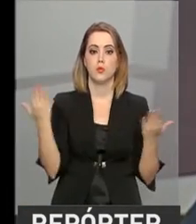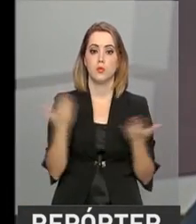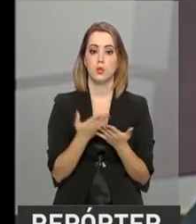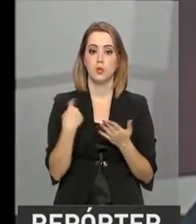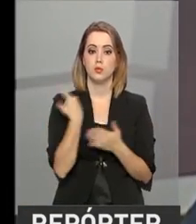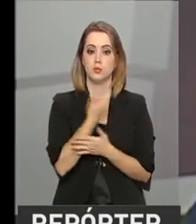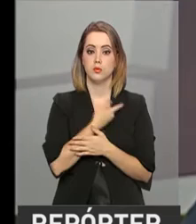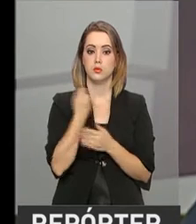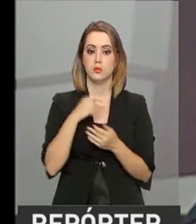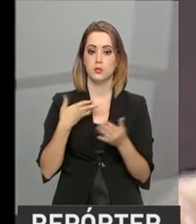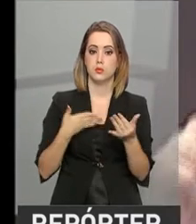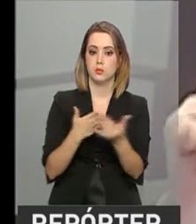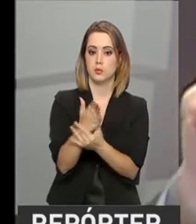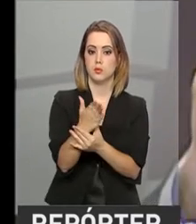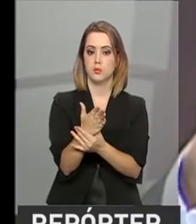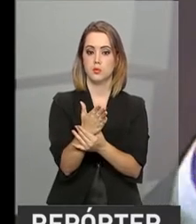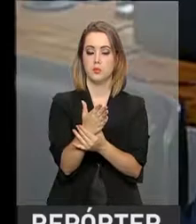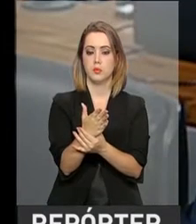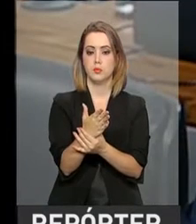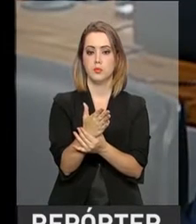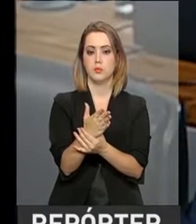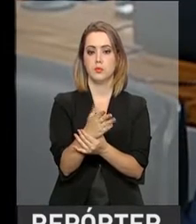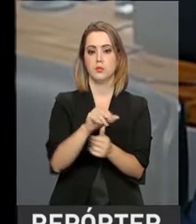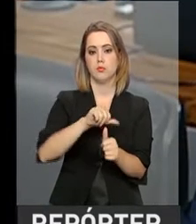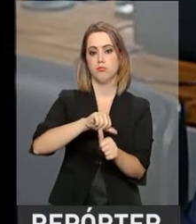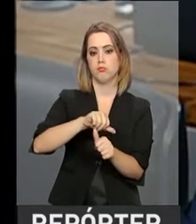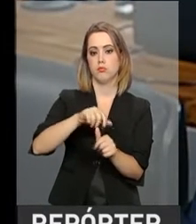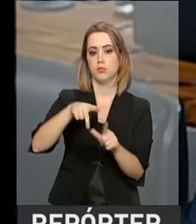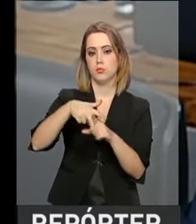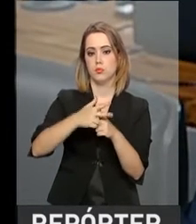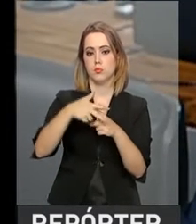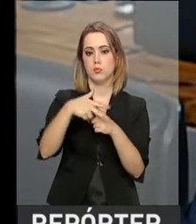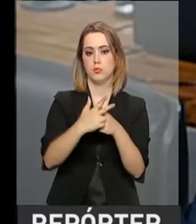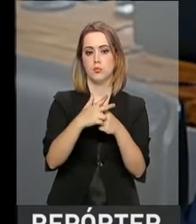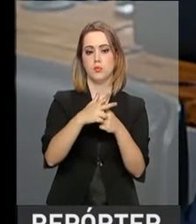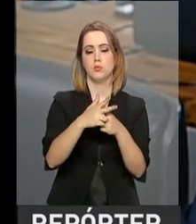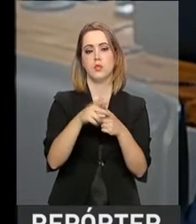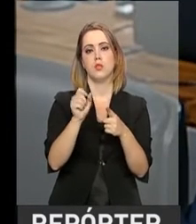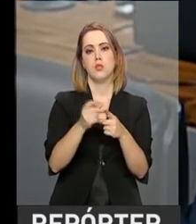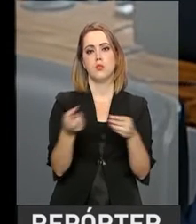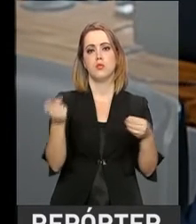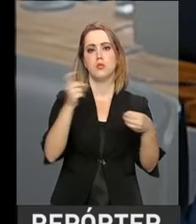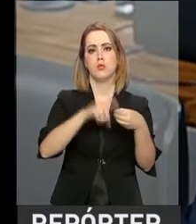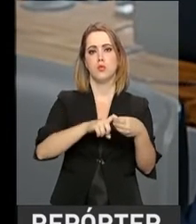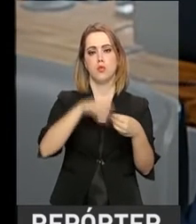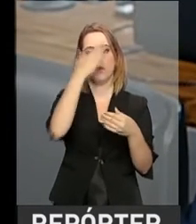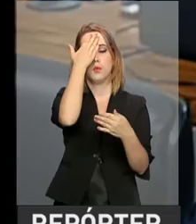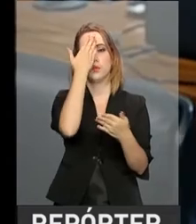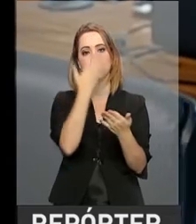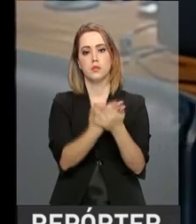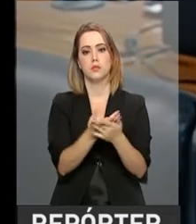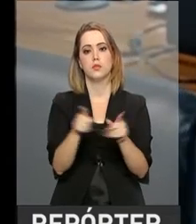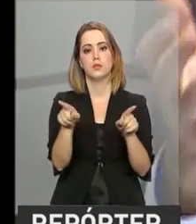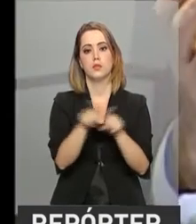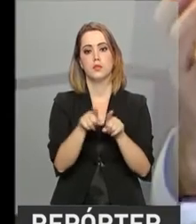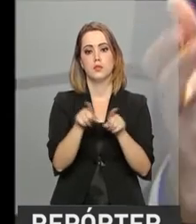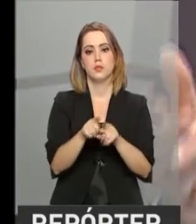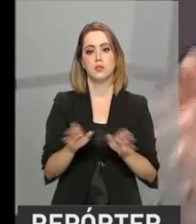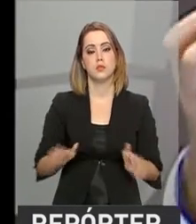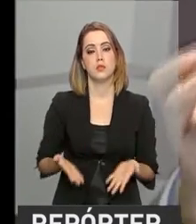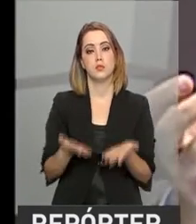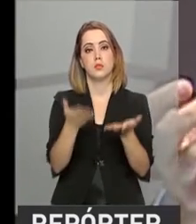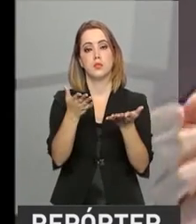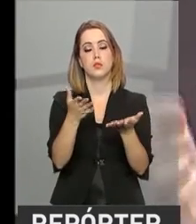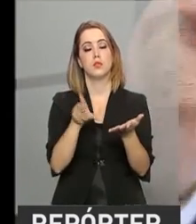pela aprovação das reformas capazes de restaurar a confiança e criar as condições para a recuperação